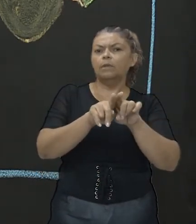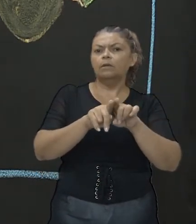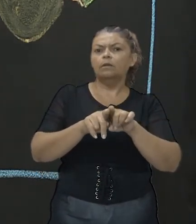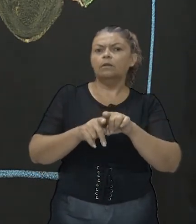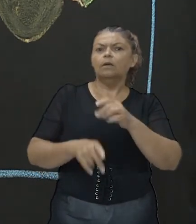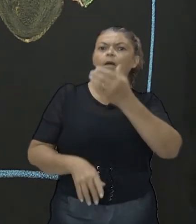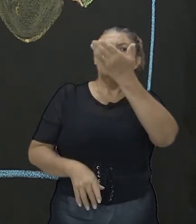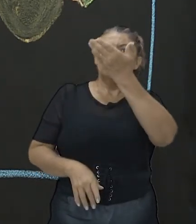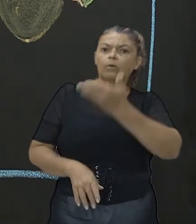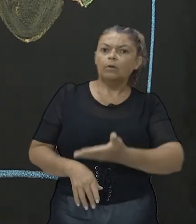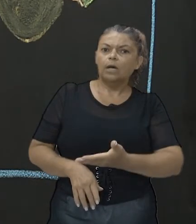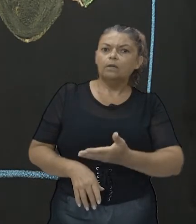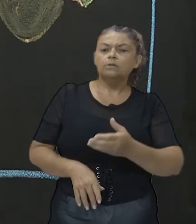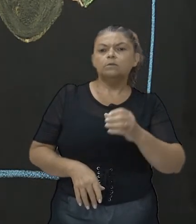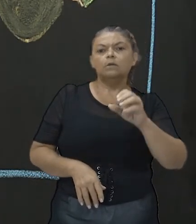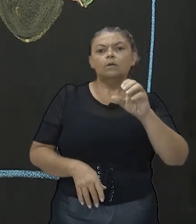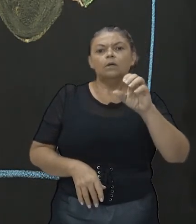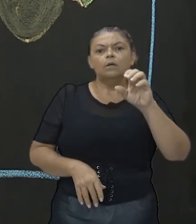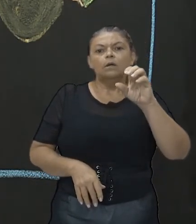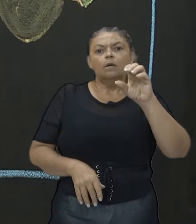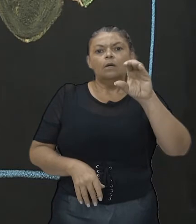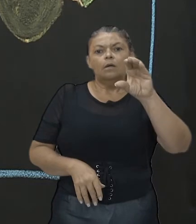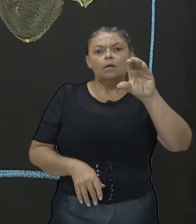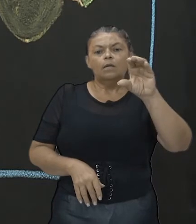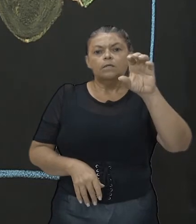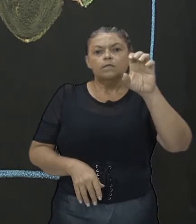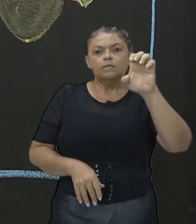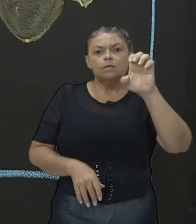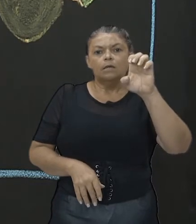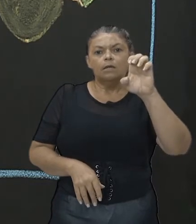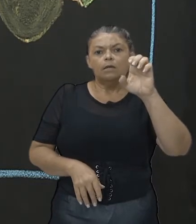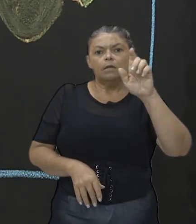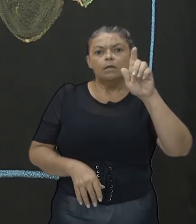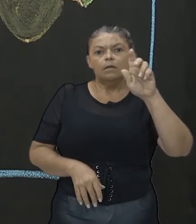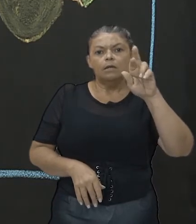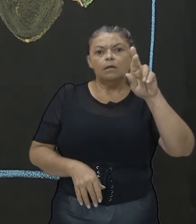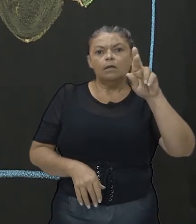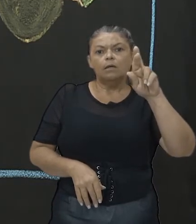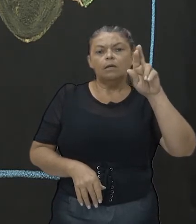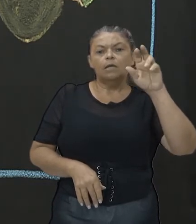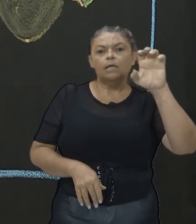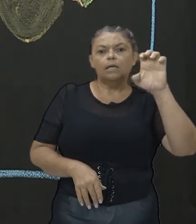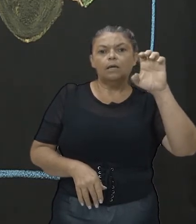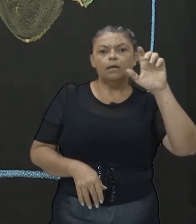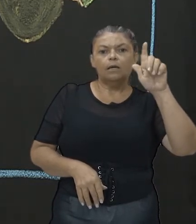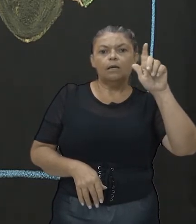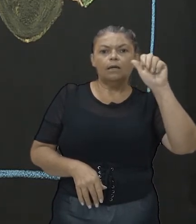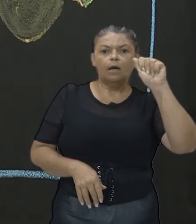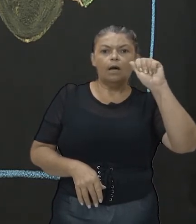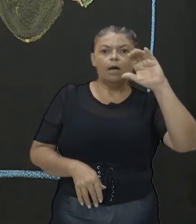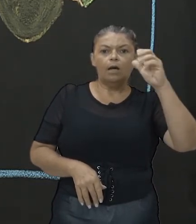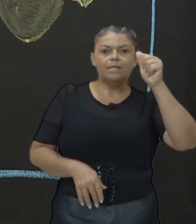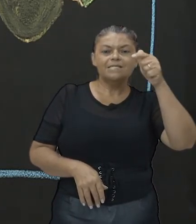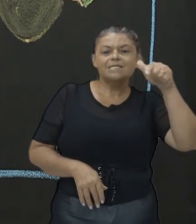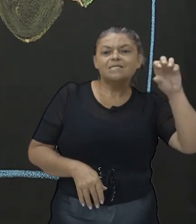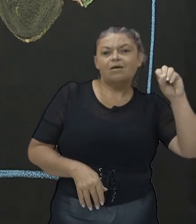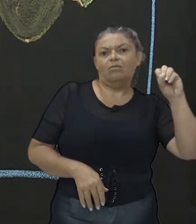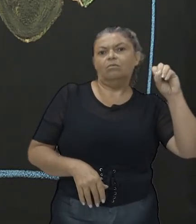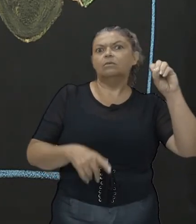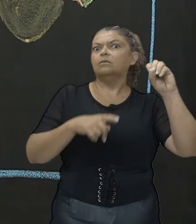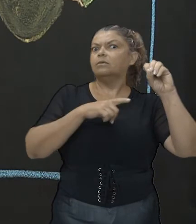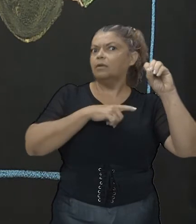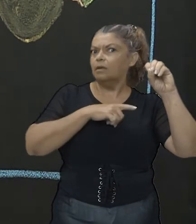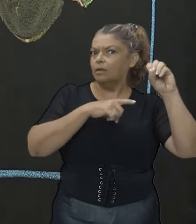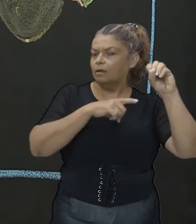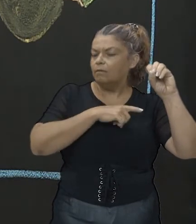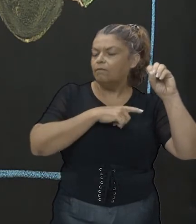da segregação por meio de castas dentro do território indiano. Então existia uma